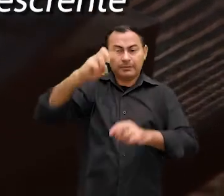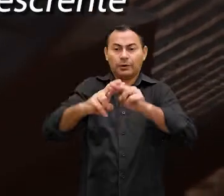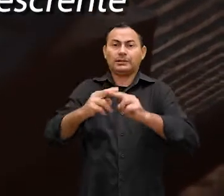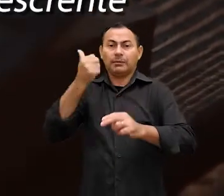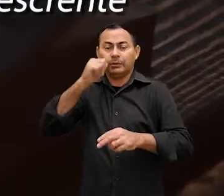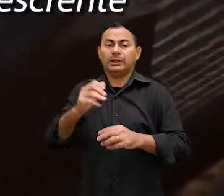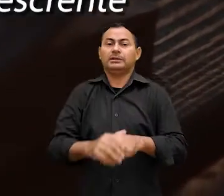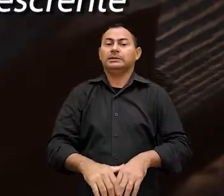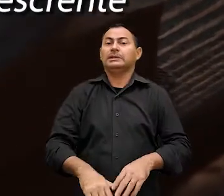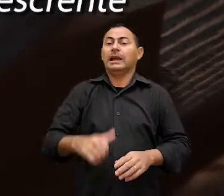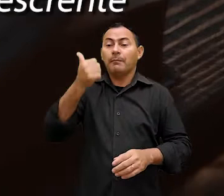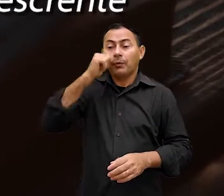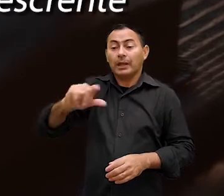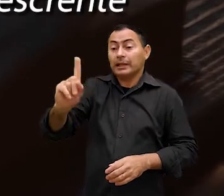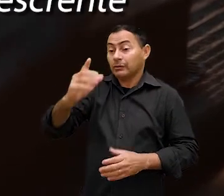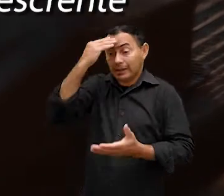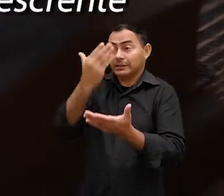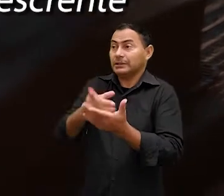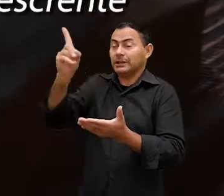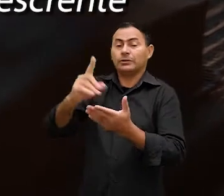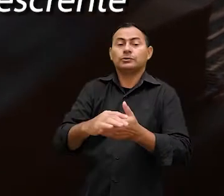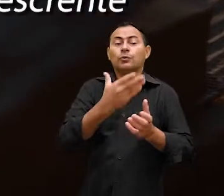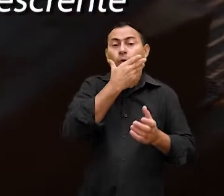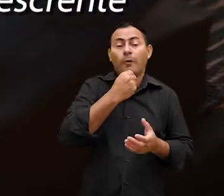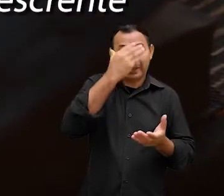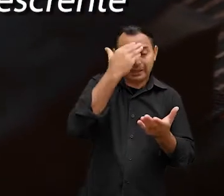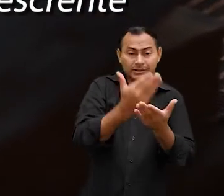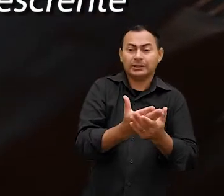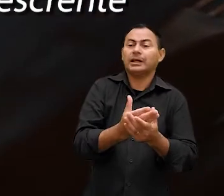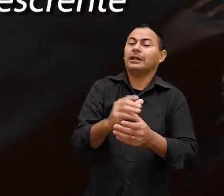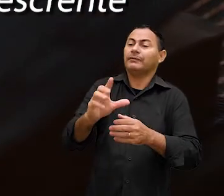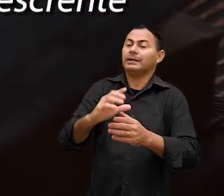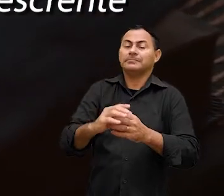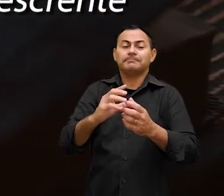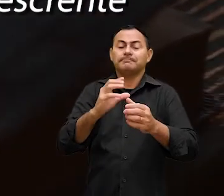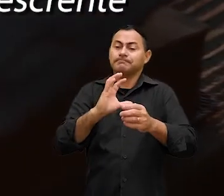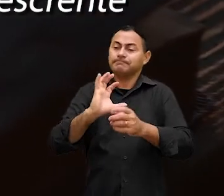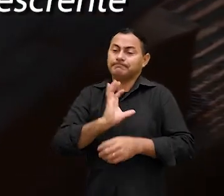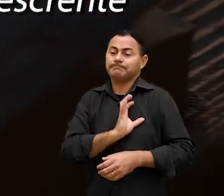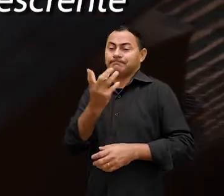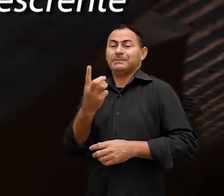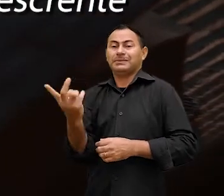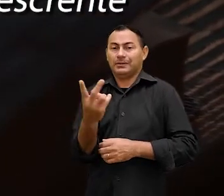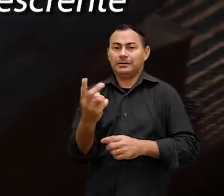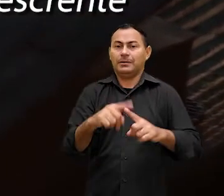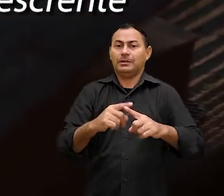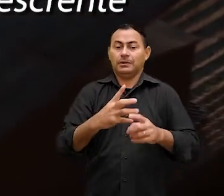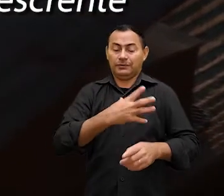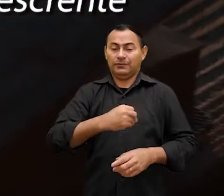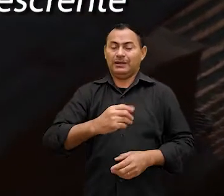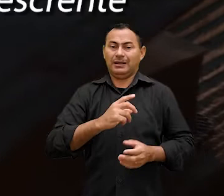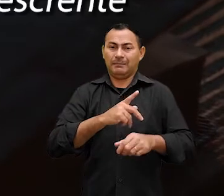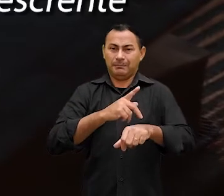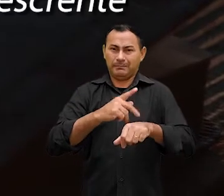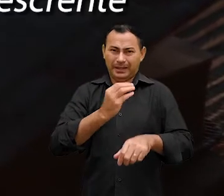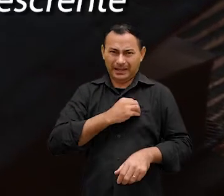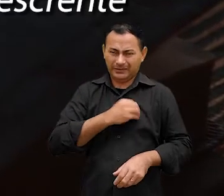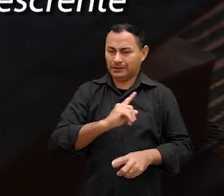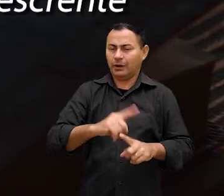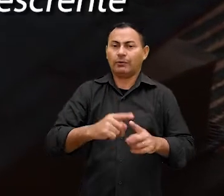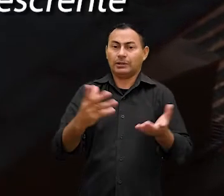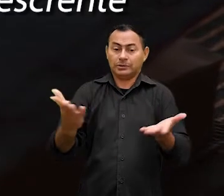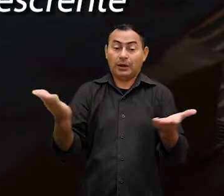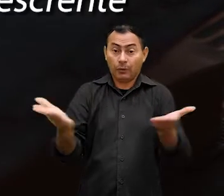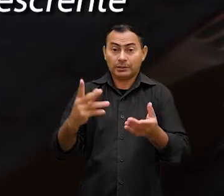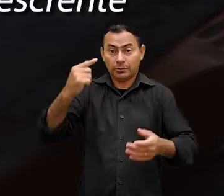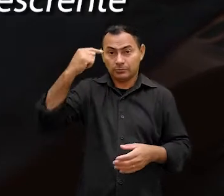mulher descrente é santificada por meio do marido. Se assim não fosse, seus filhos seriam impuros, mas agora são santos.